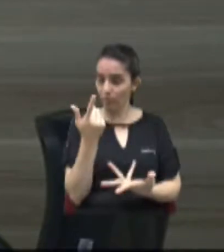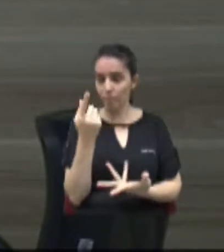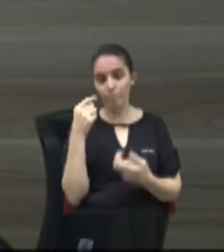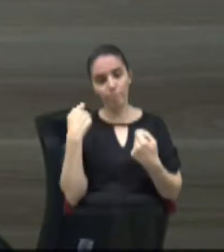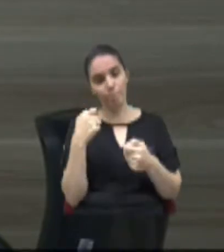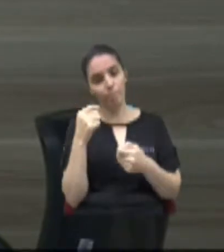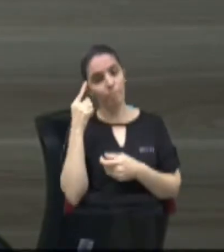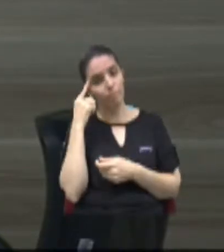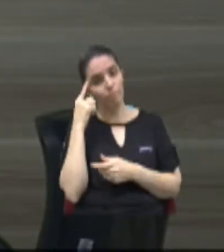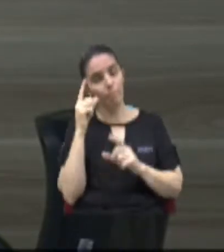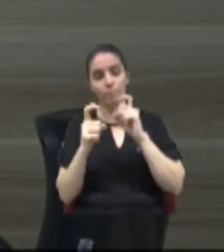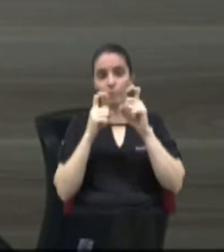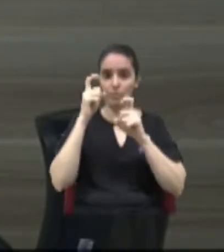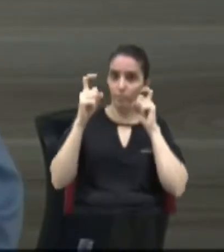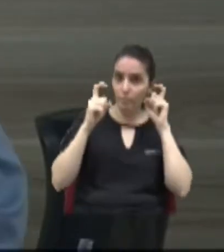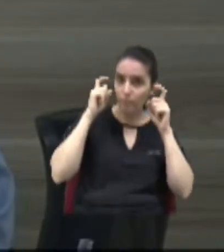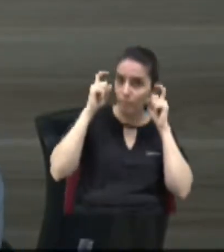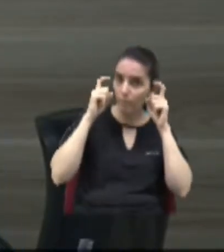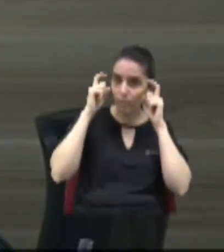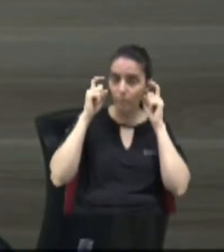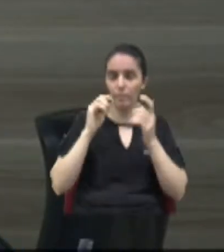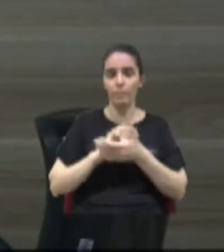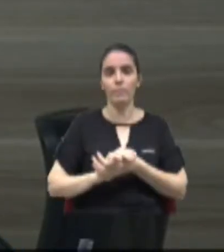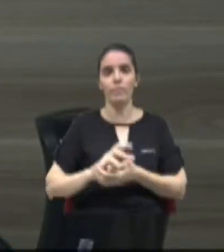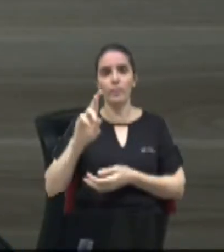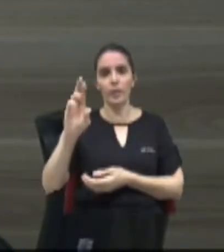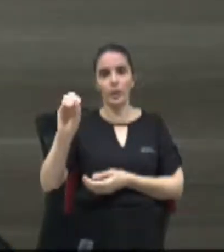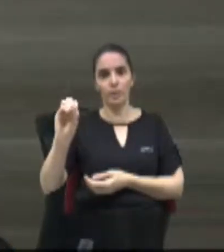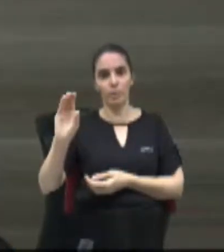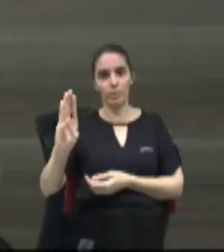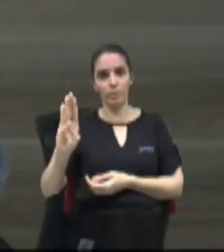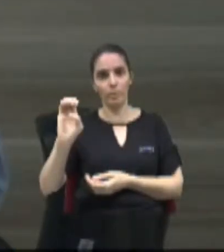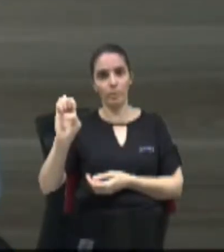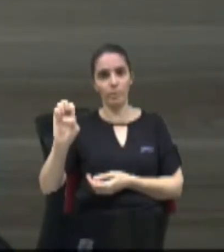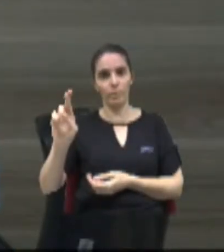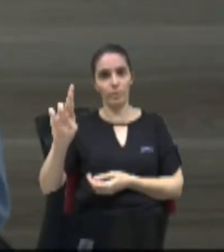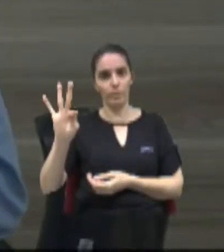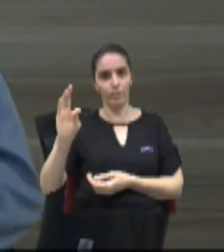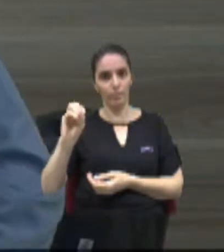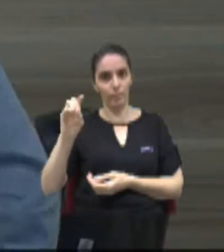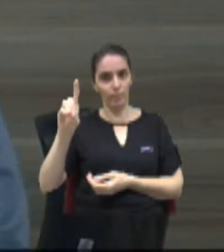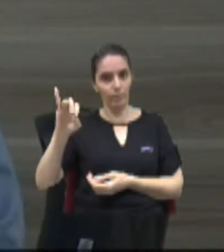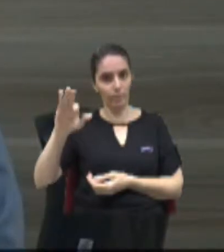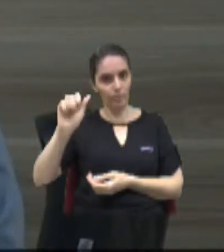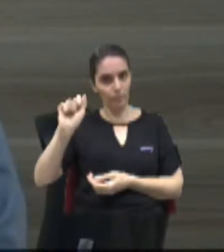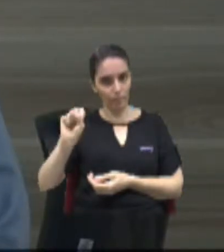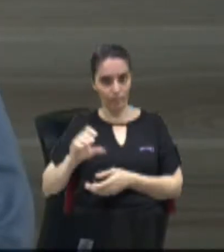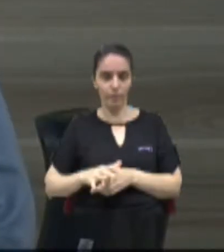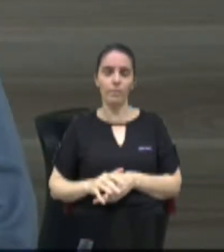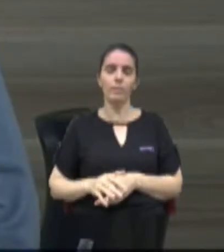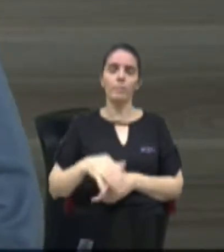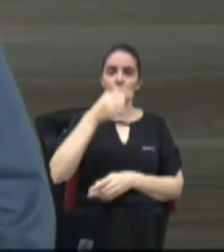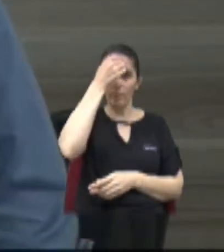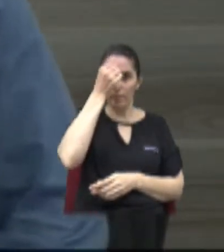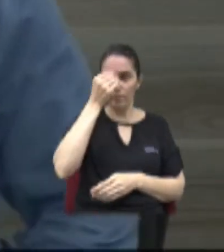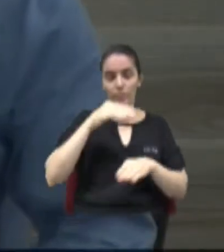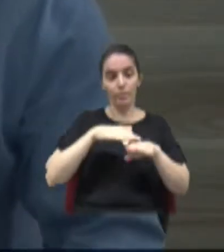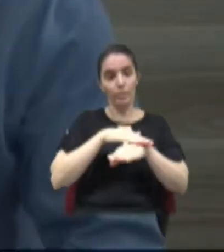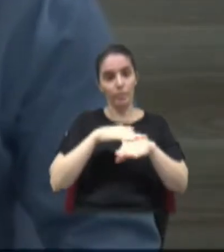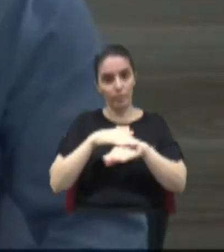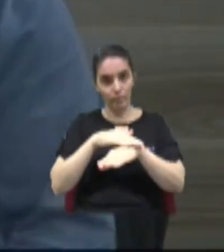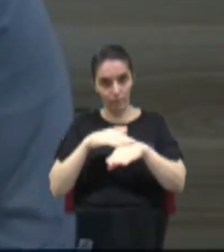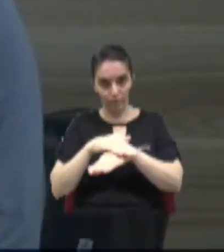8, 15, 5 mil pessoas que hoje estão pleiteando aí a casa própria. Estava conversando com a vereadora Mayra Costa, os